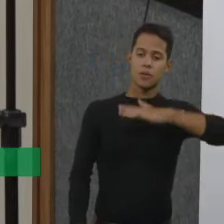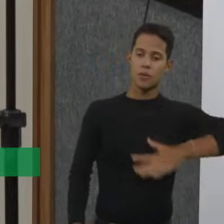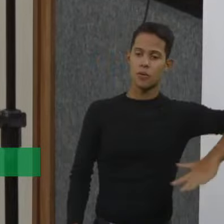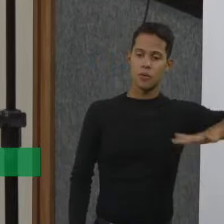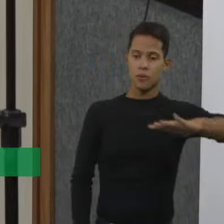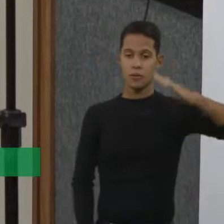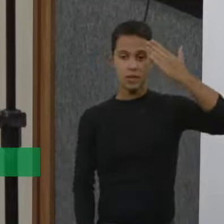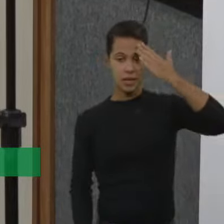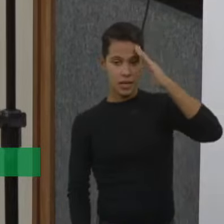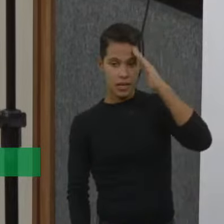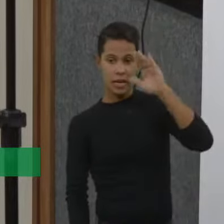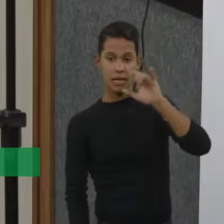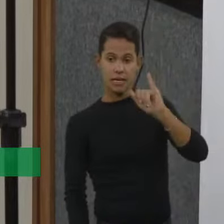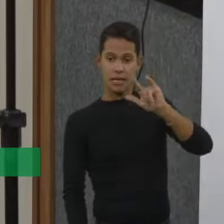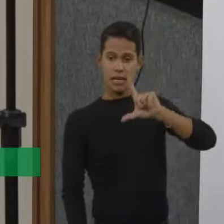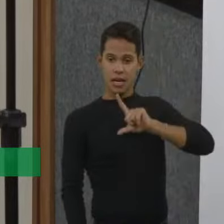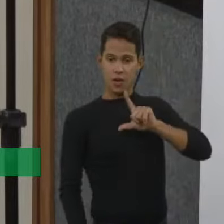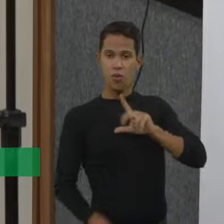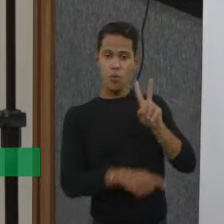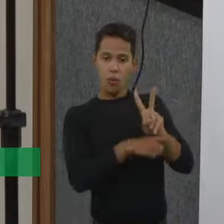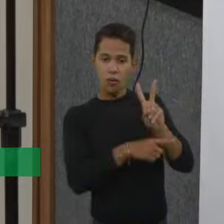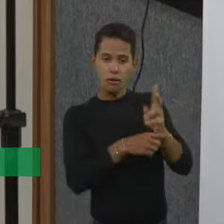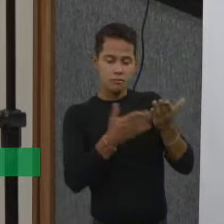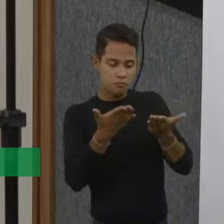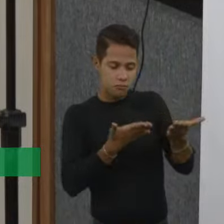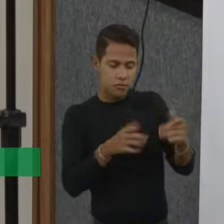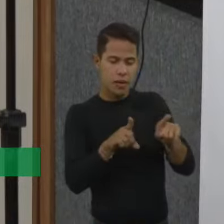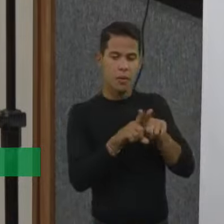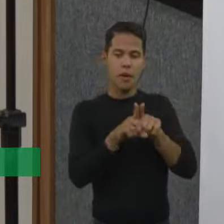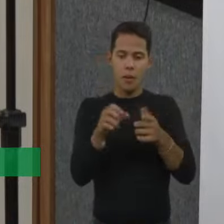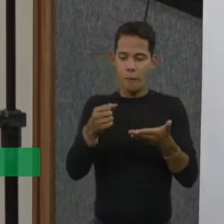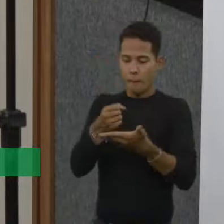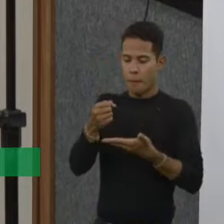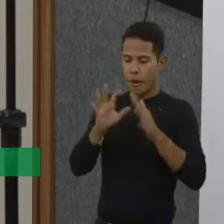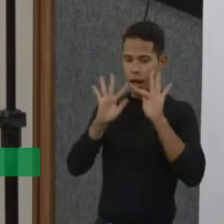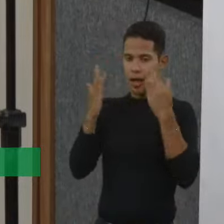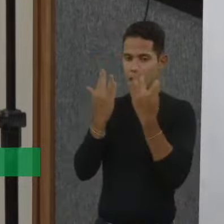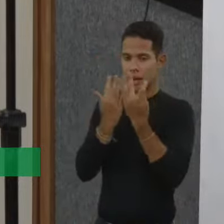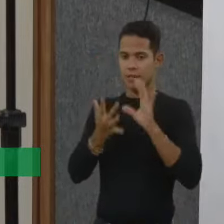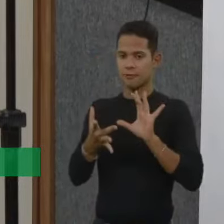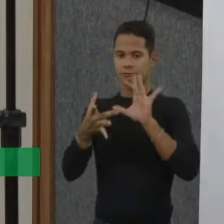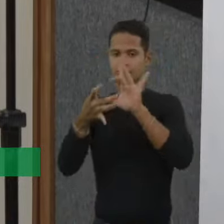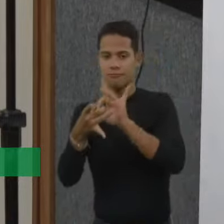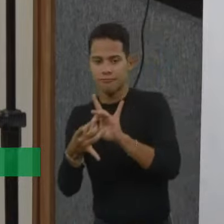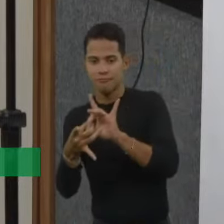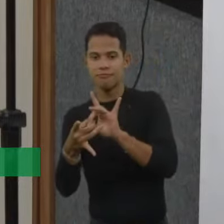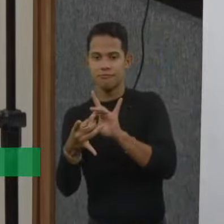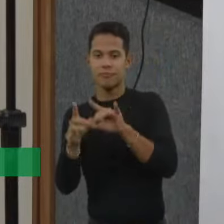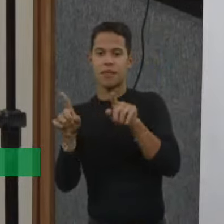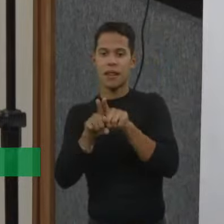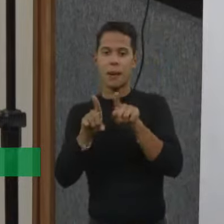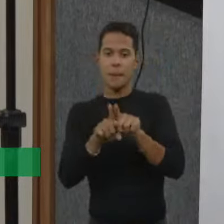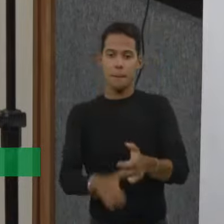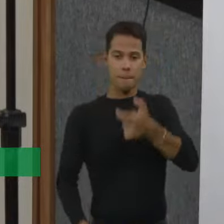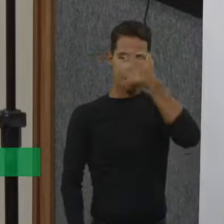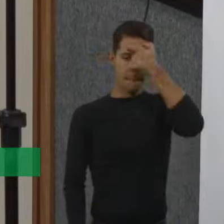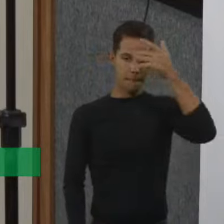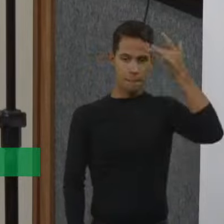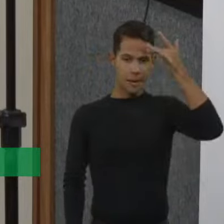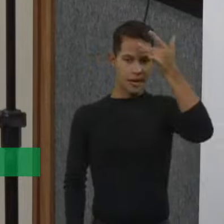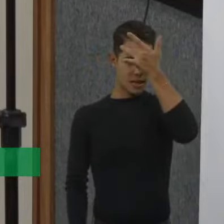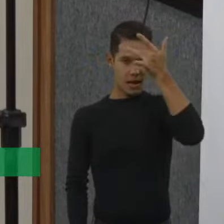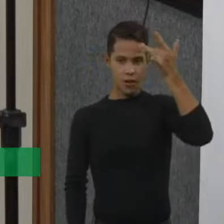tratamento correto, se eu tiver uma boa base familiar, se eu tiver uma base sólida, mental,